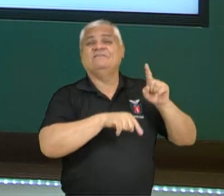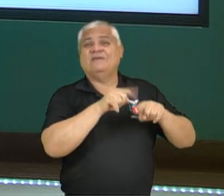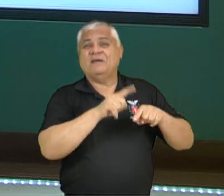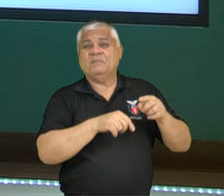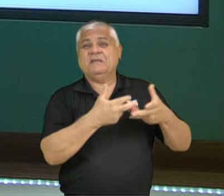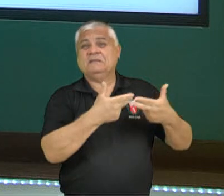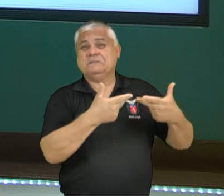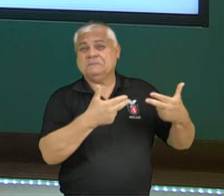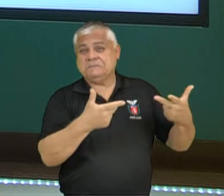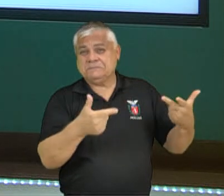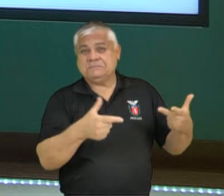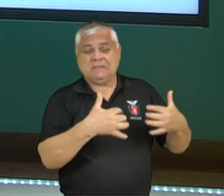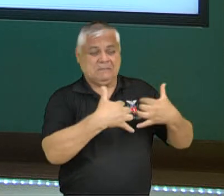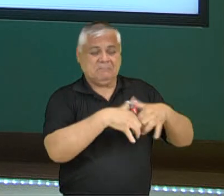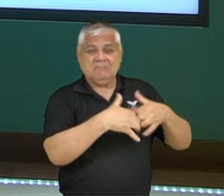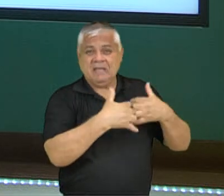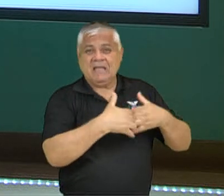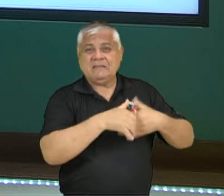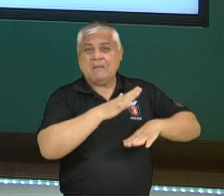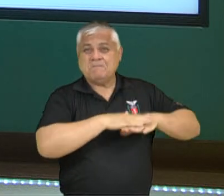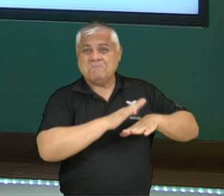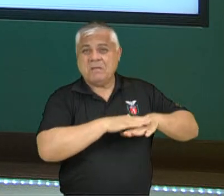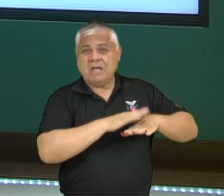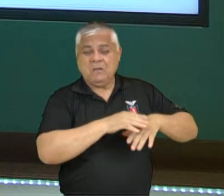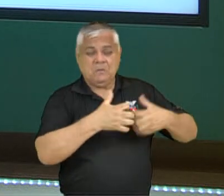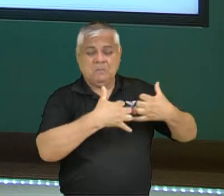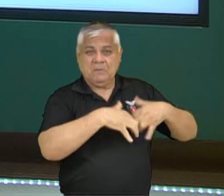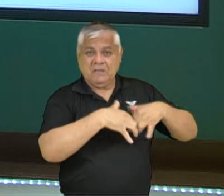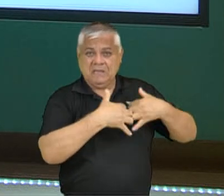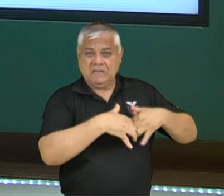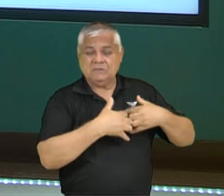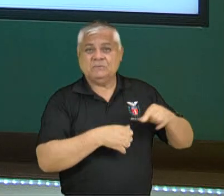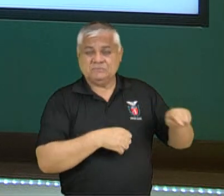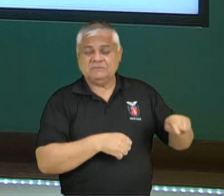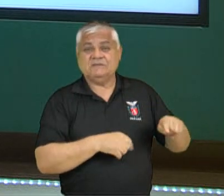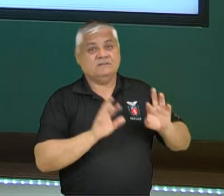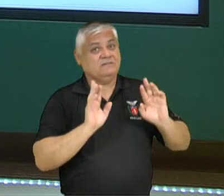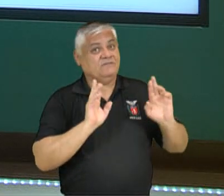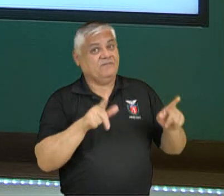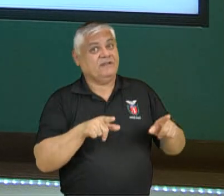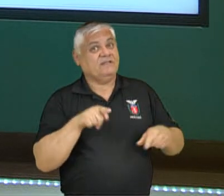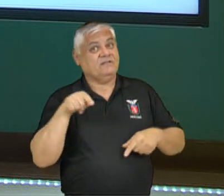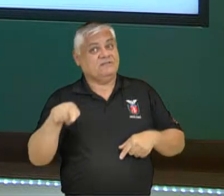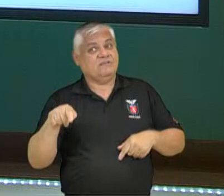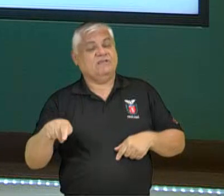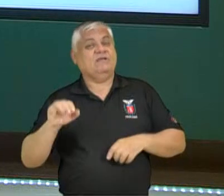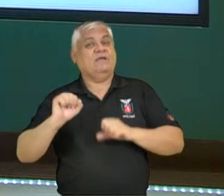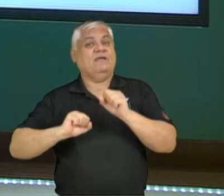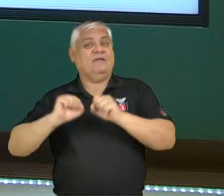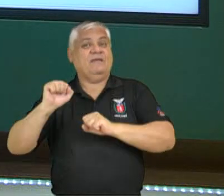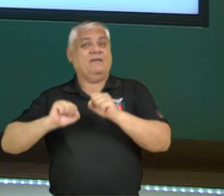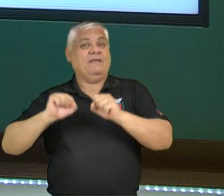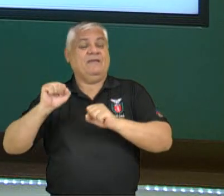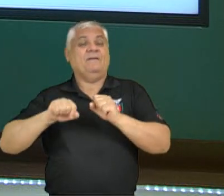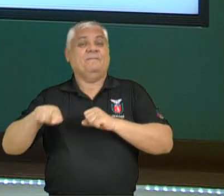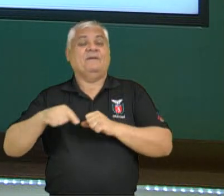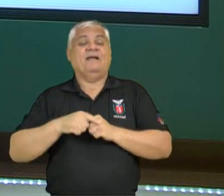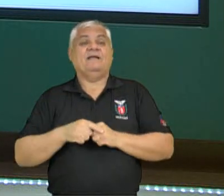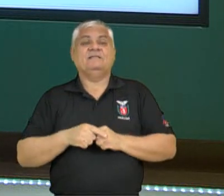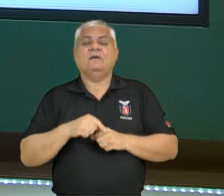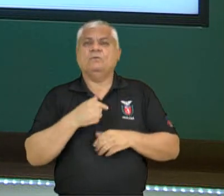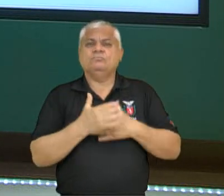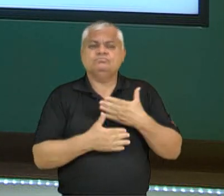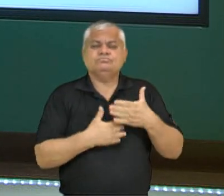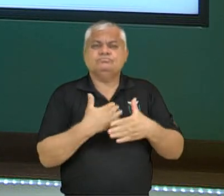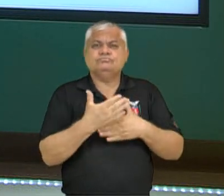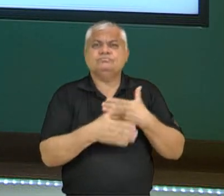ferramentas, essas máquinas manuais. Manufatura, diferente de maquinofatura. O início do